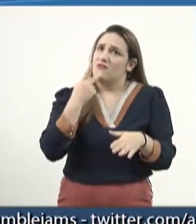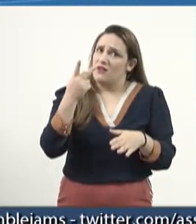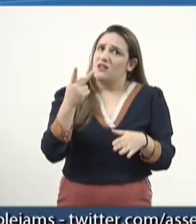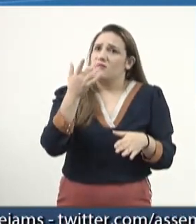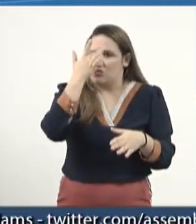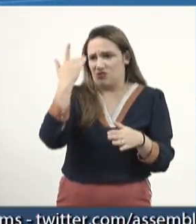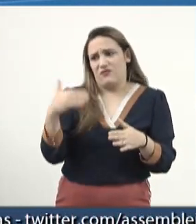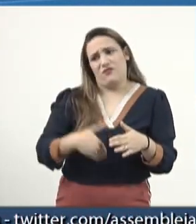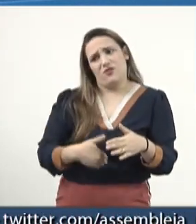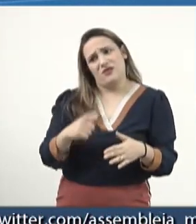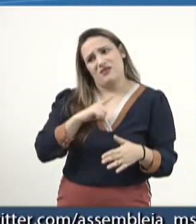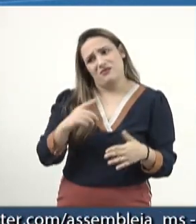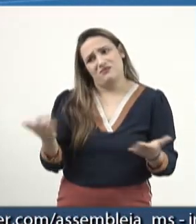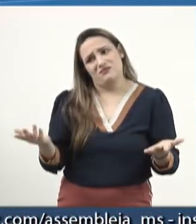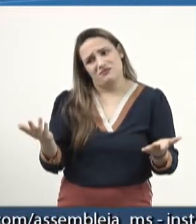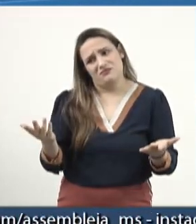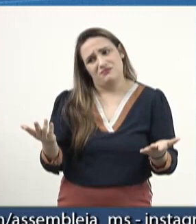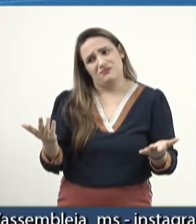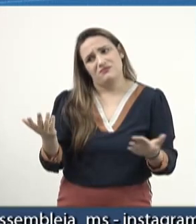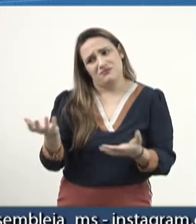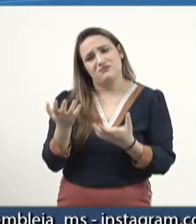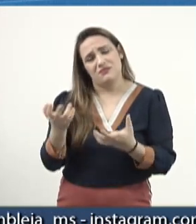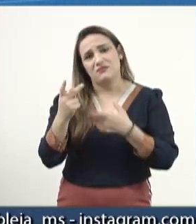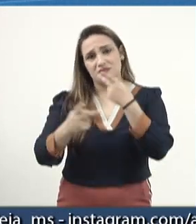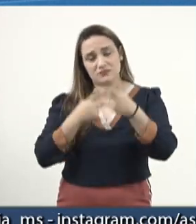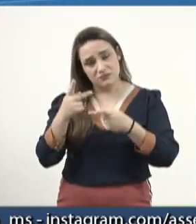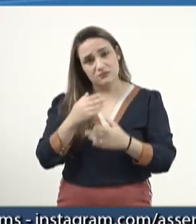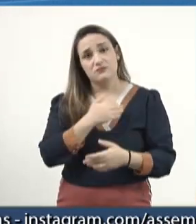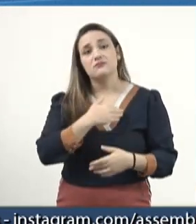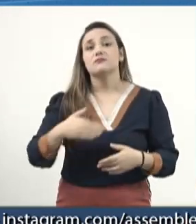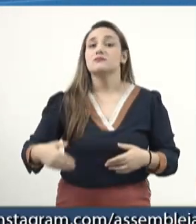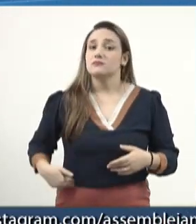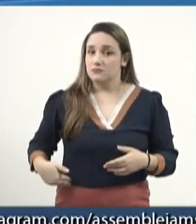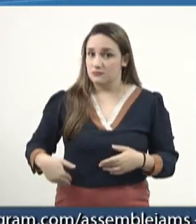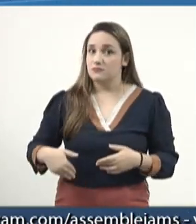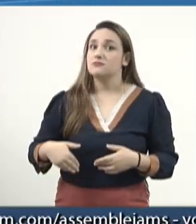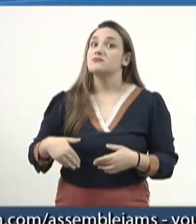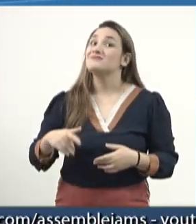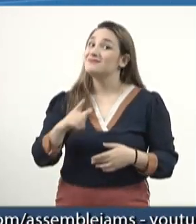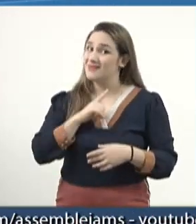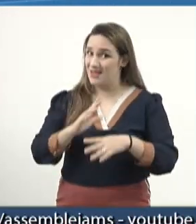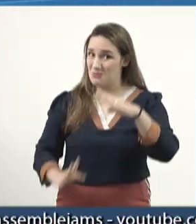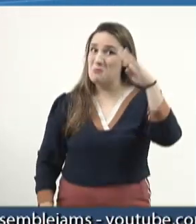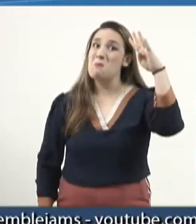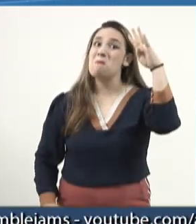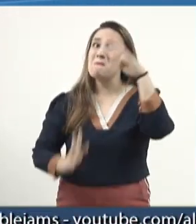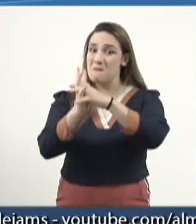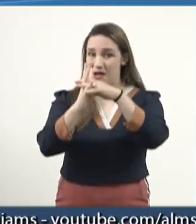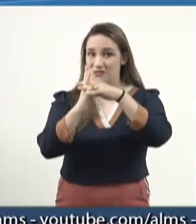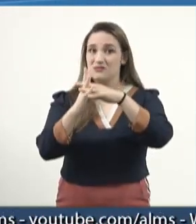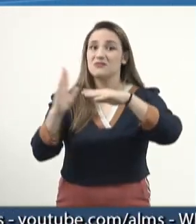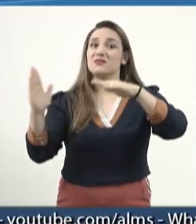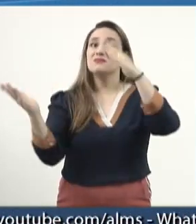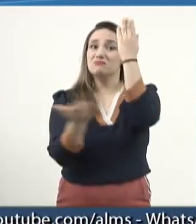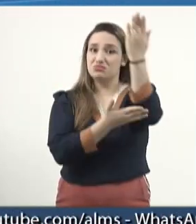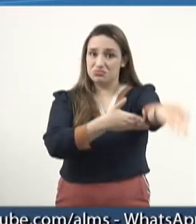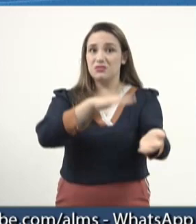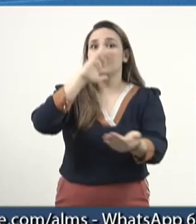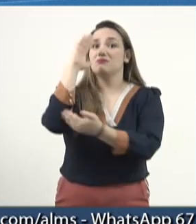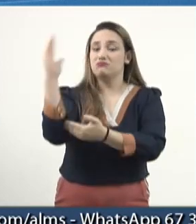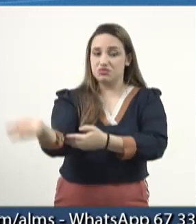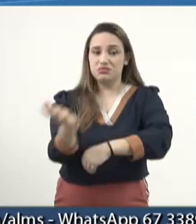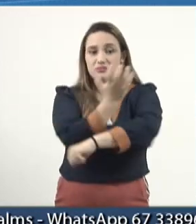né? Apenas lembrar que o governo Lula registrou recorde de desmatamento no Cerrado e